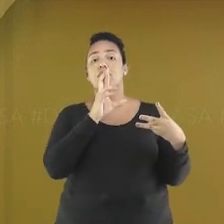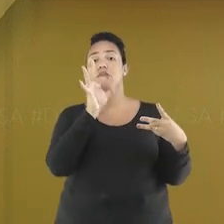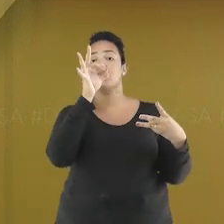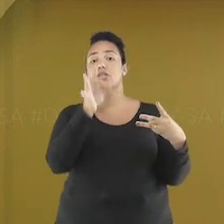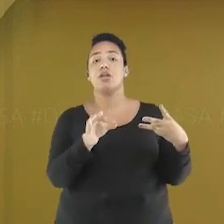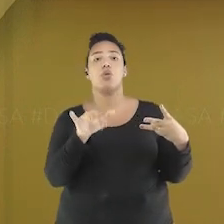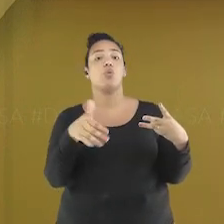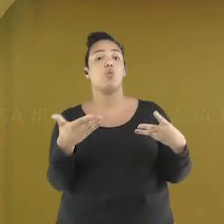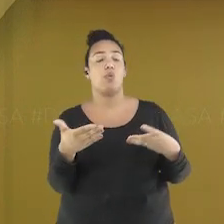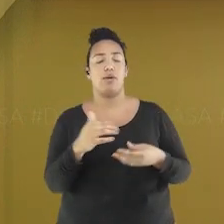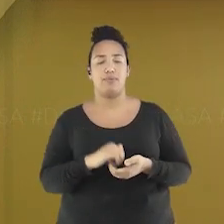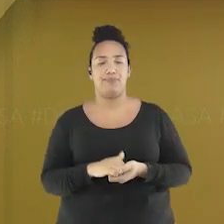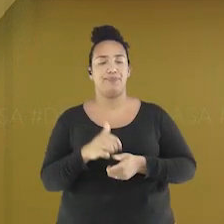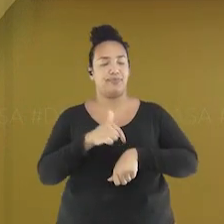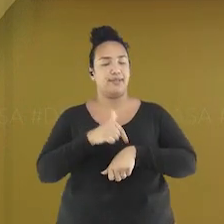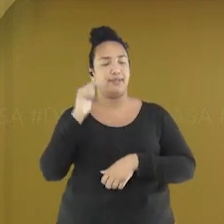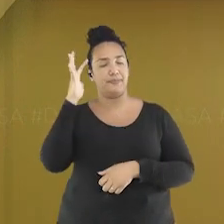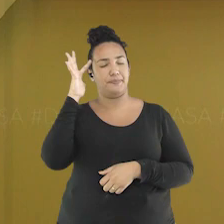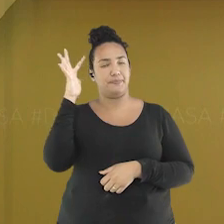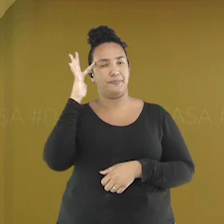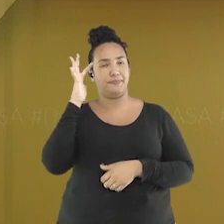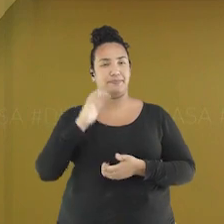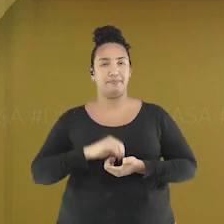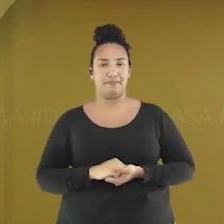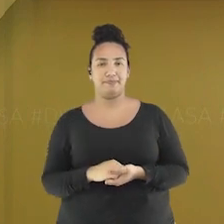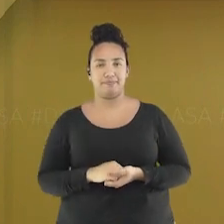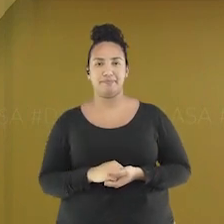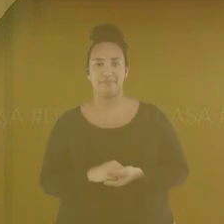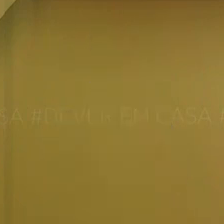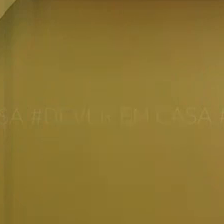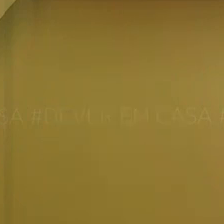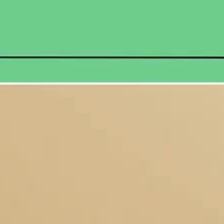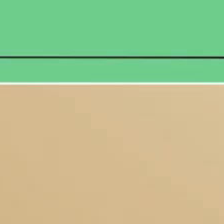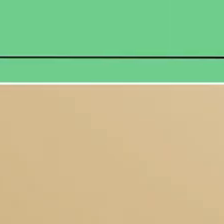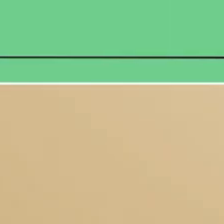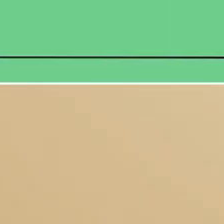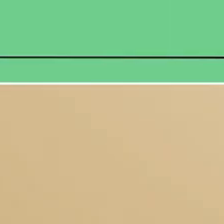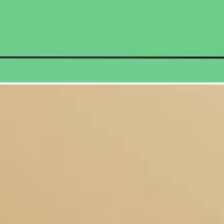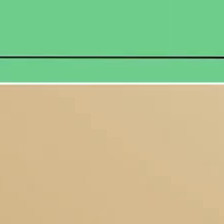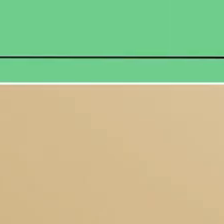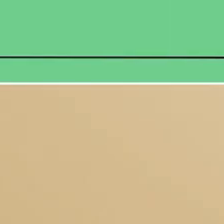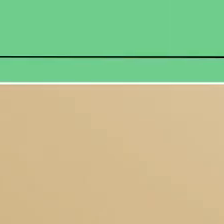C. July 4. Vou dar um tempo para que possam responder.